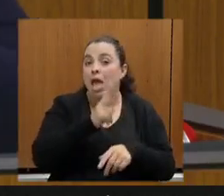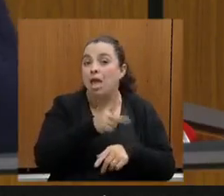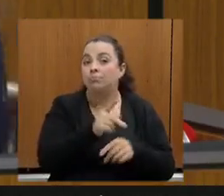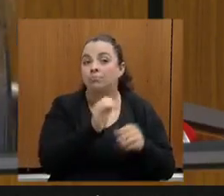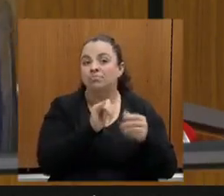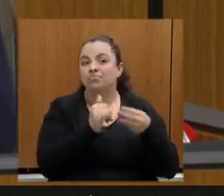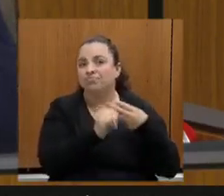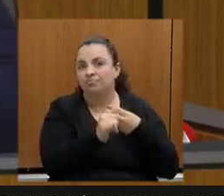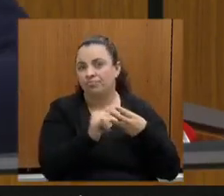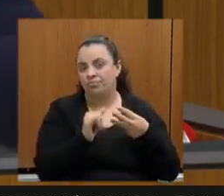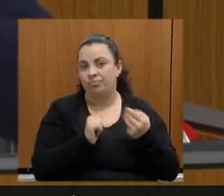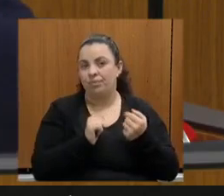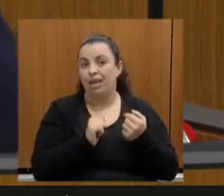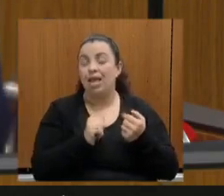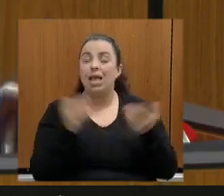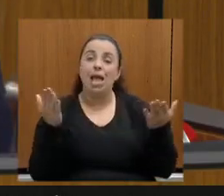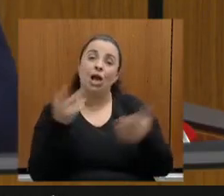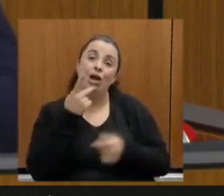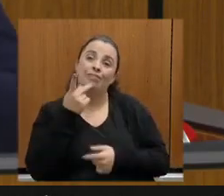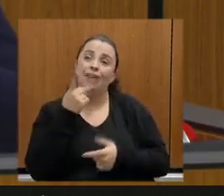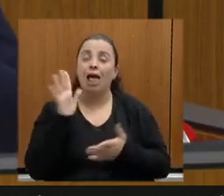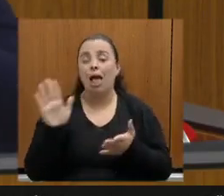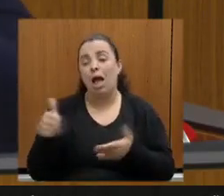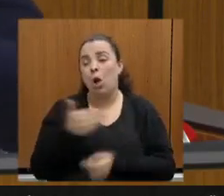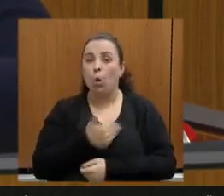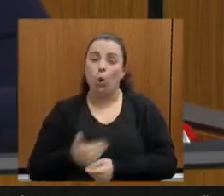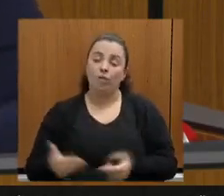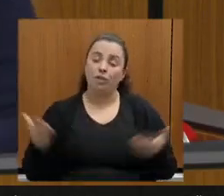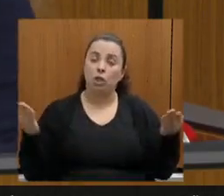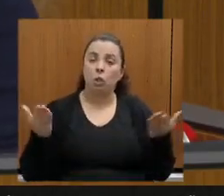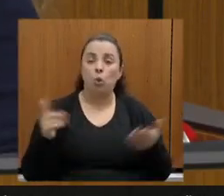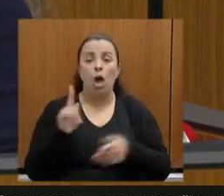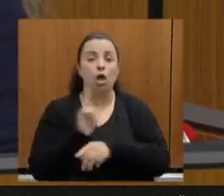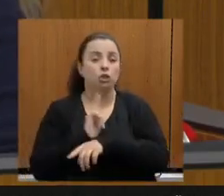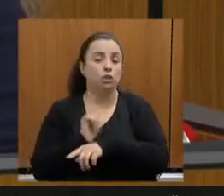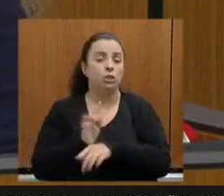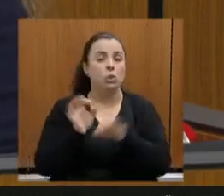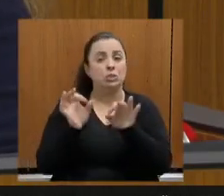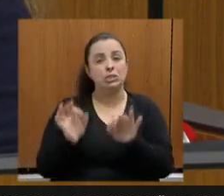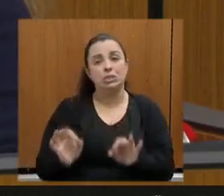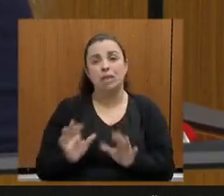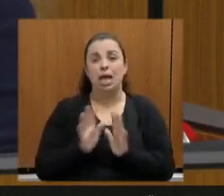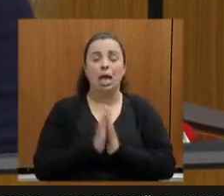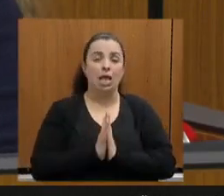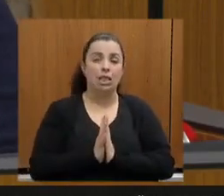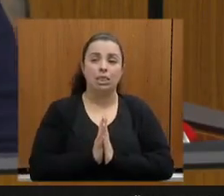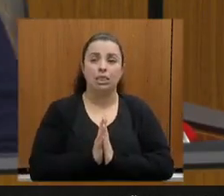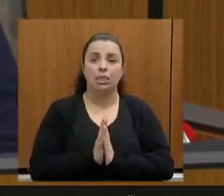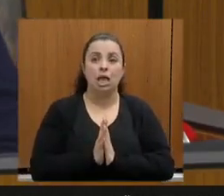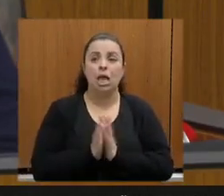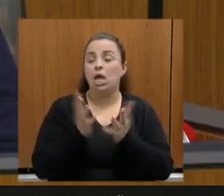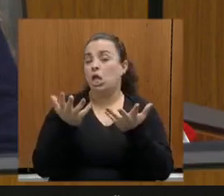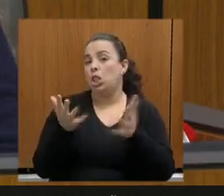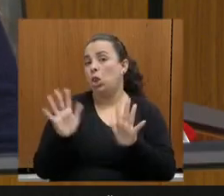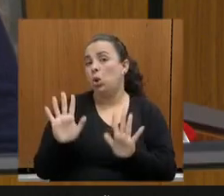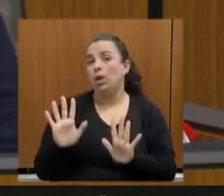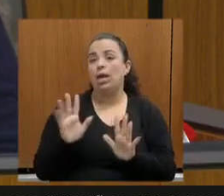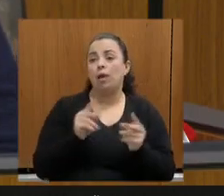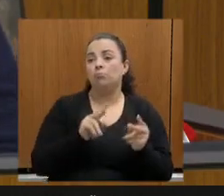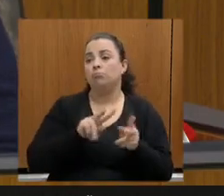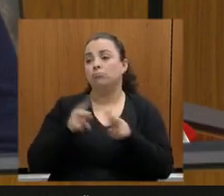esse governo aqui fez a gestão correta E adequada e que não quer privatizar não quer privatizar